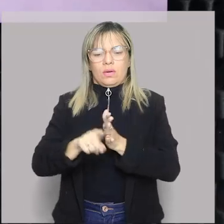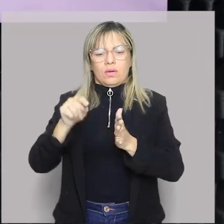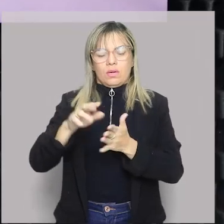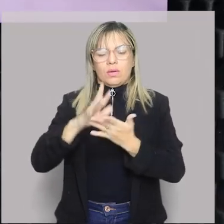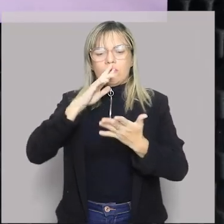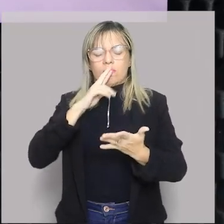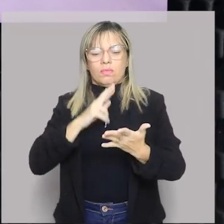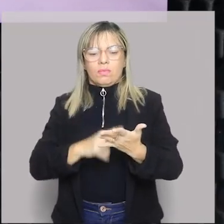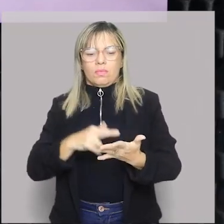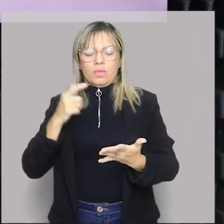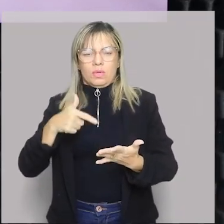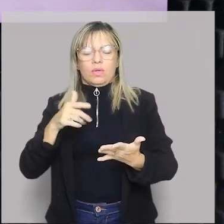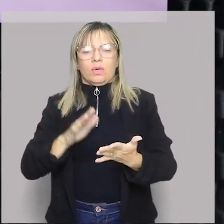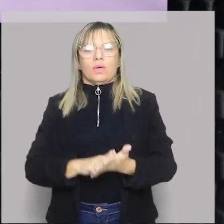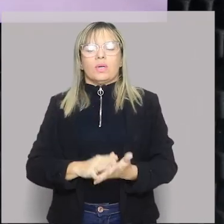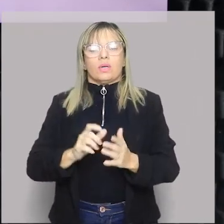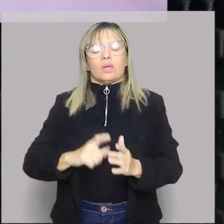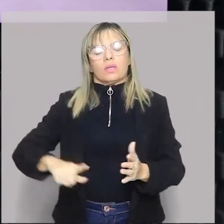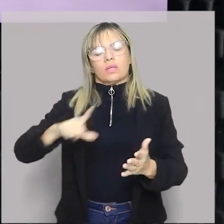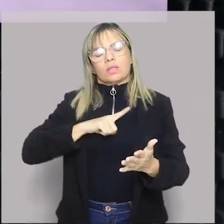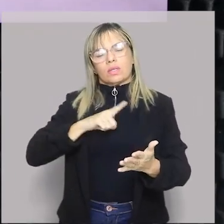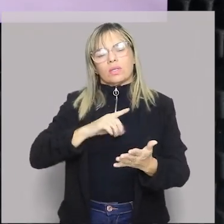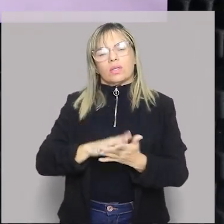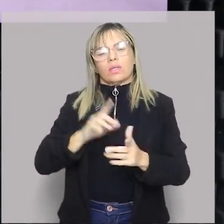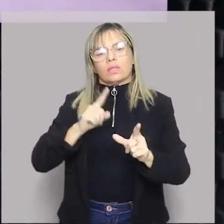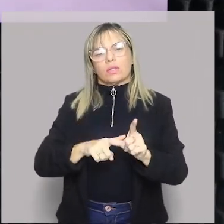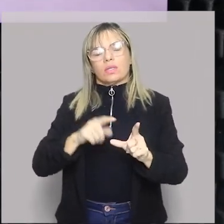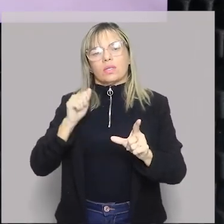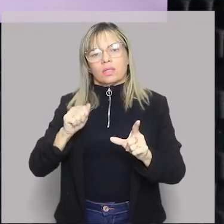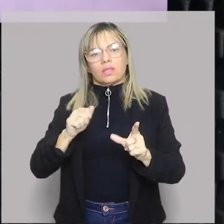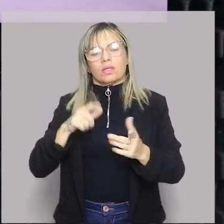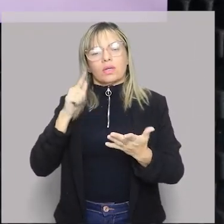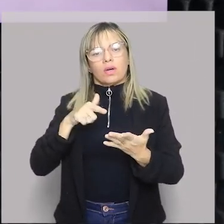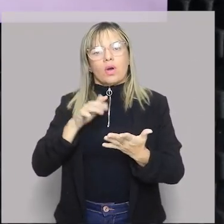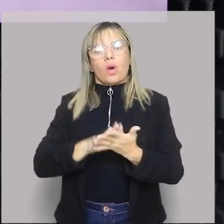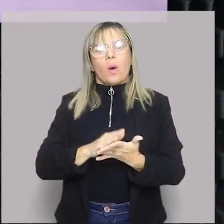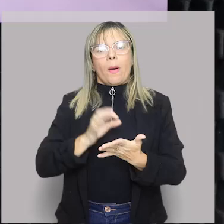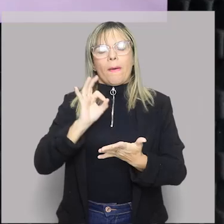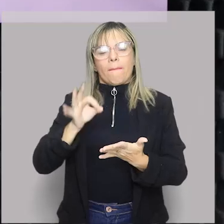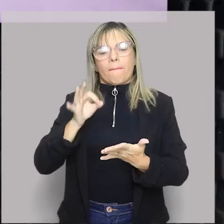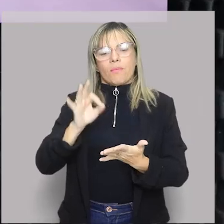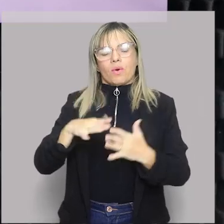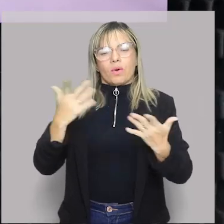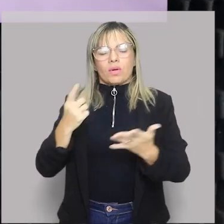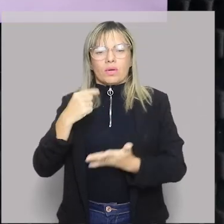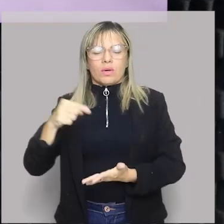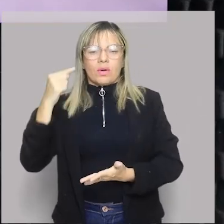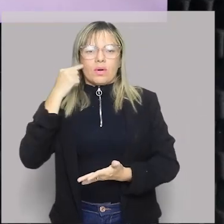As questões são lá gabaritadas. Qualquer situação aí, você pode tirar a dúvida com o seu